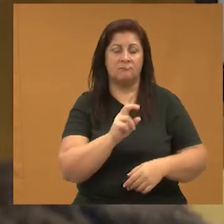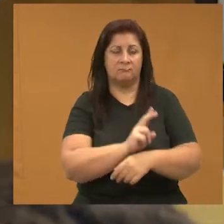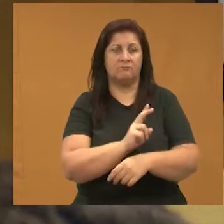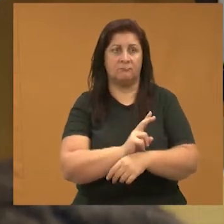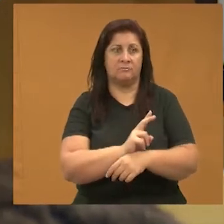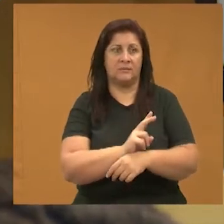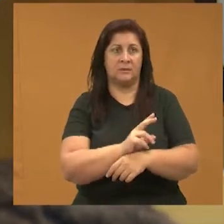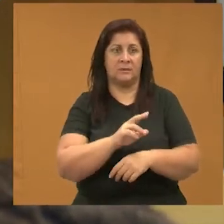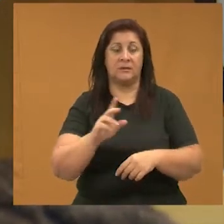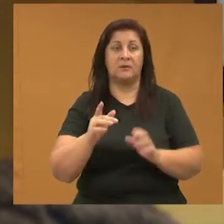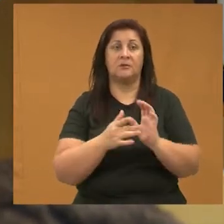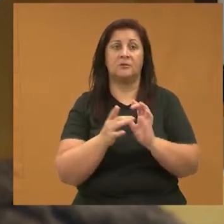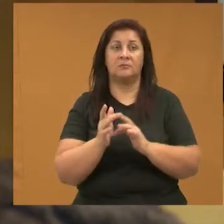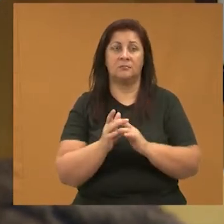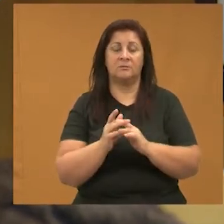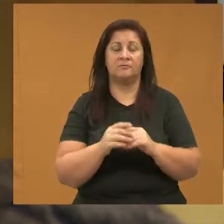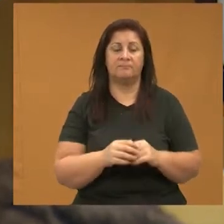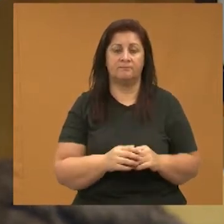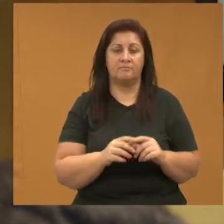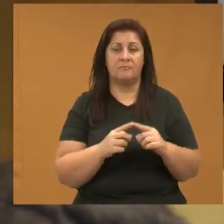mas aquele que me enviou.